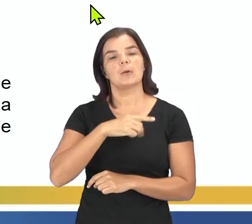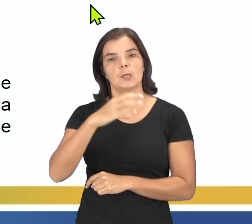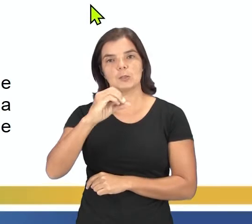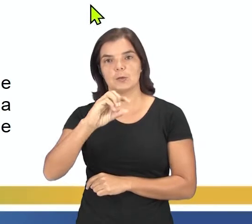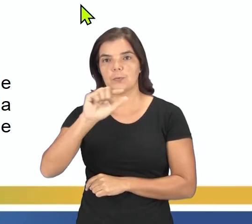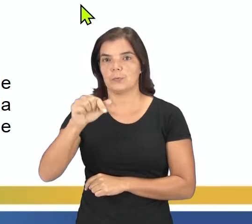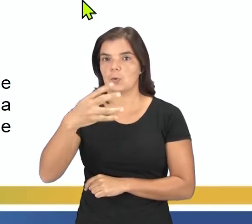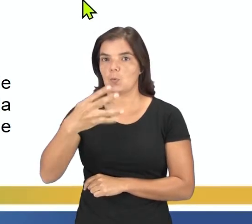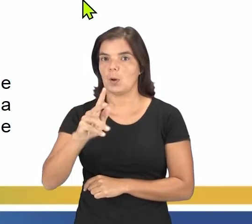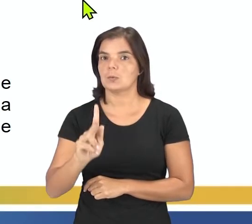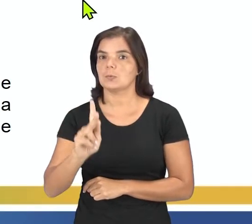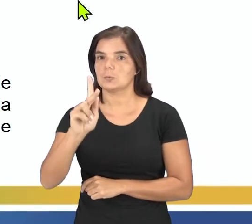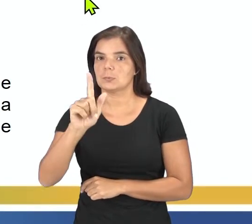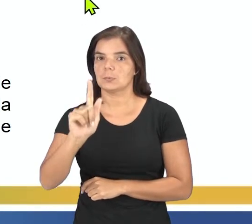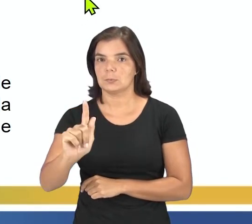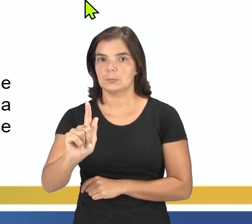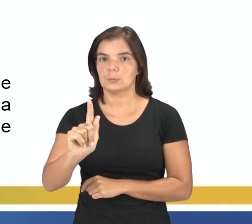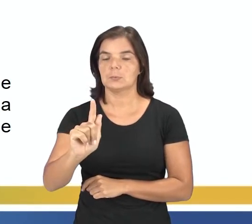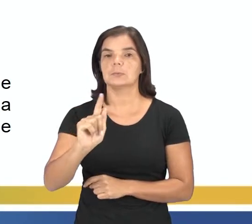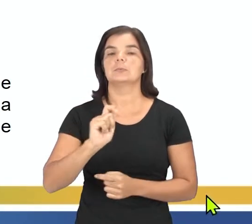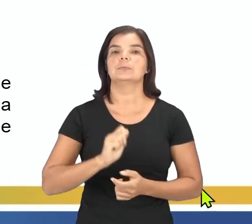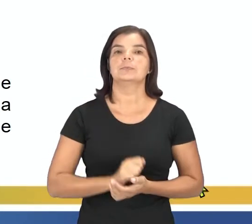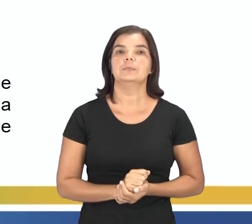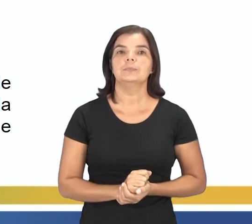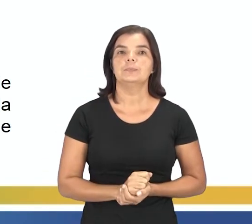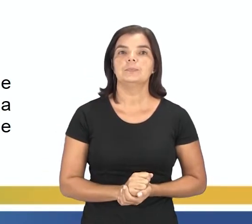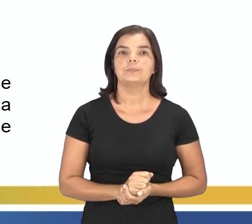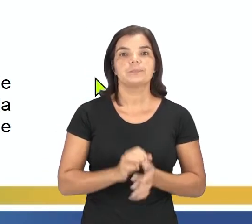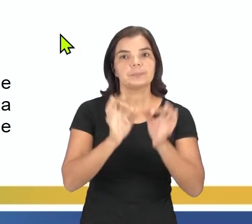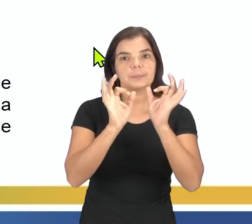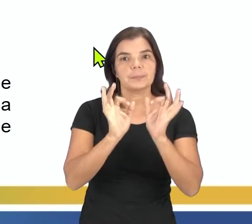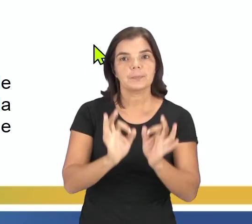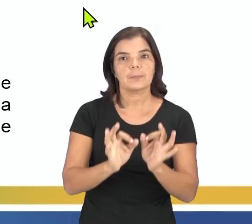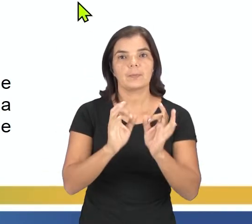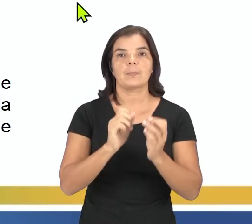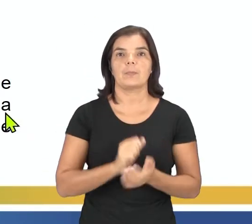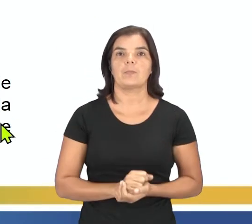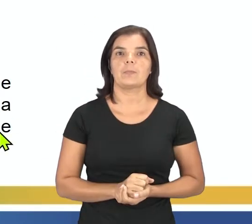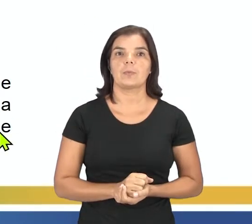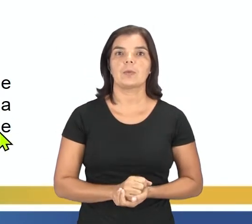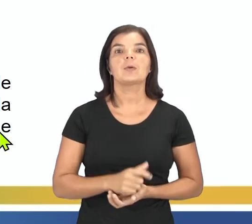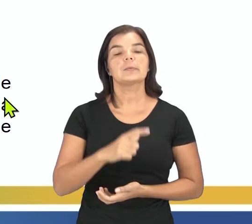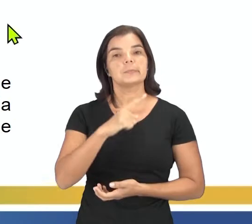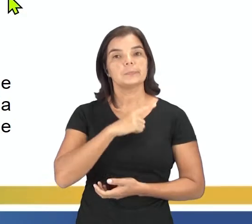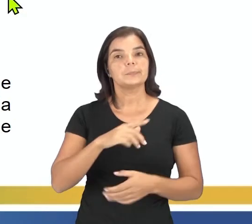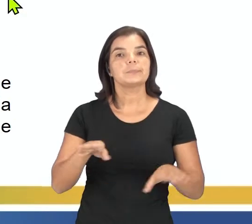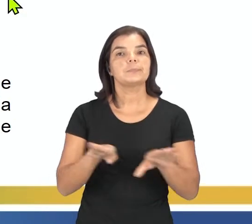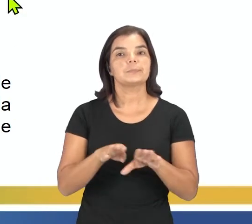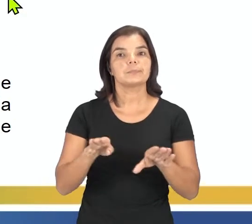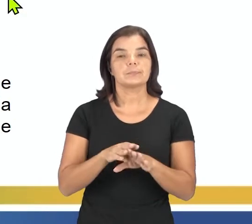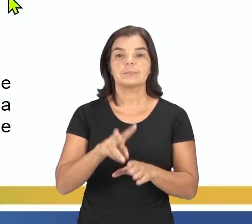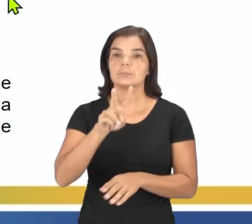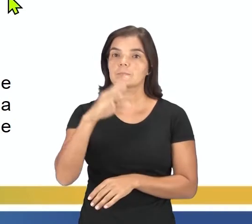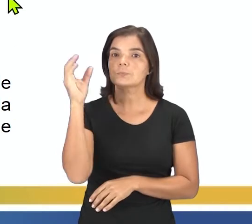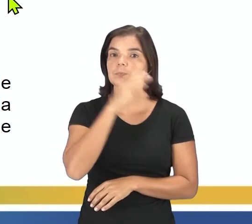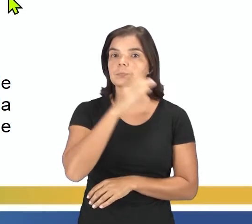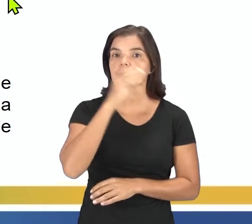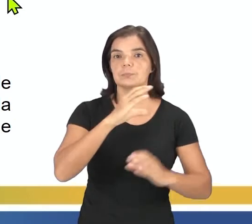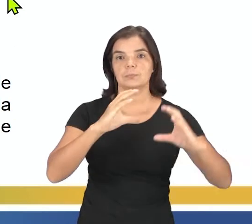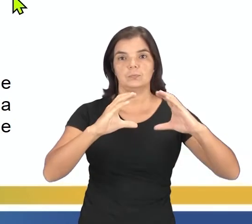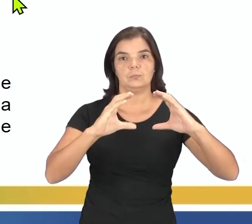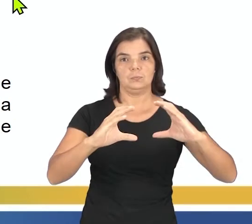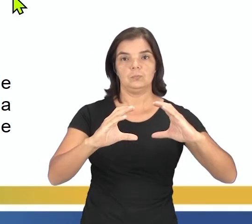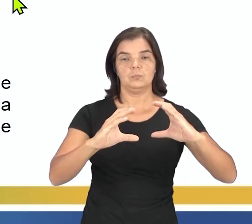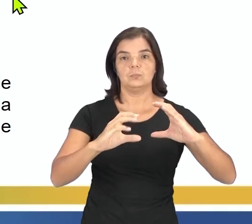igual a 0,4 quilogramas, certo? E nós temos também a velocidade da bola, que